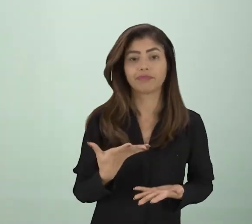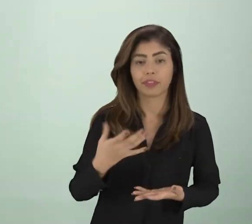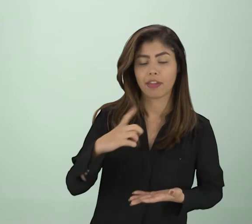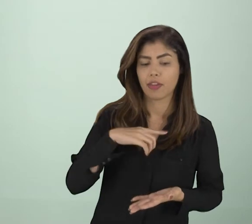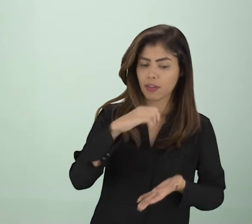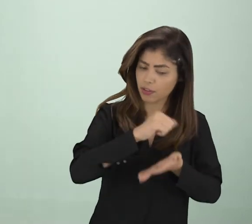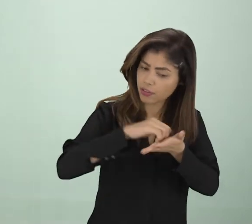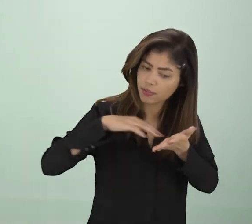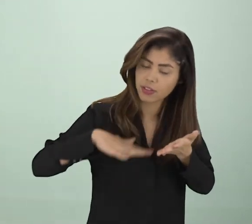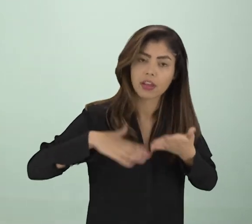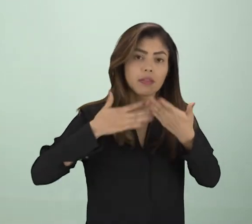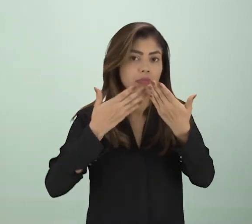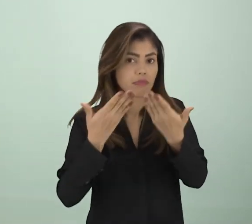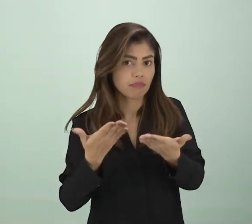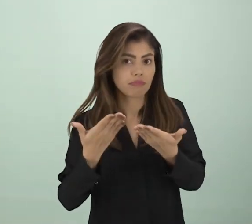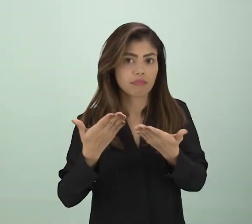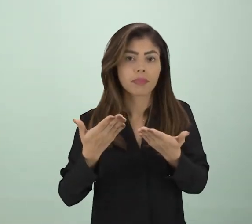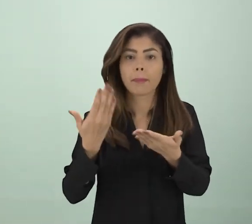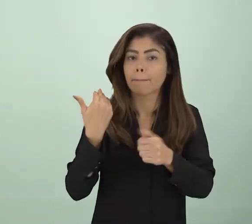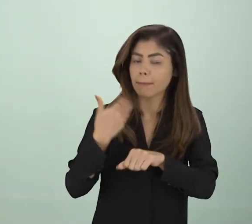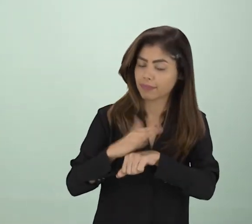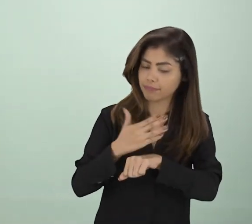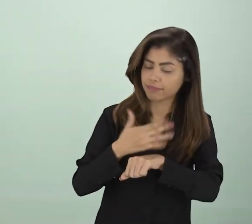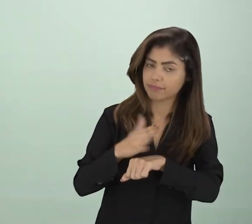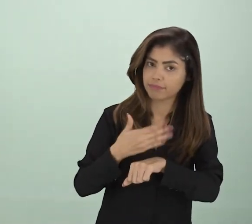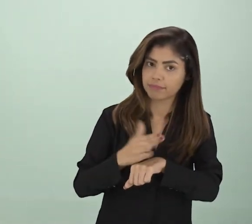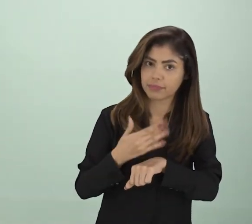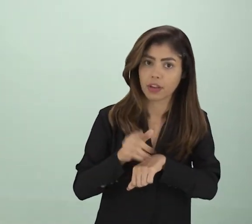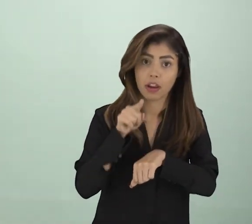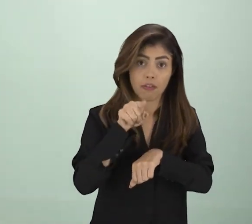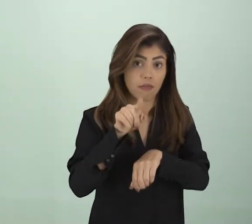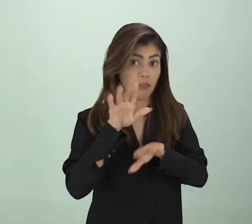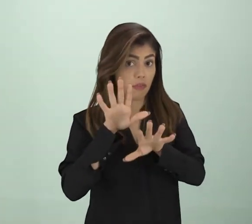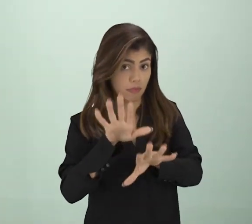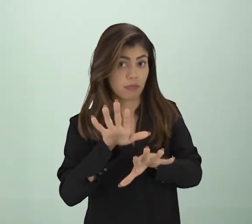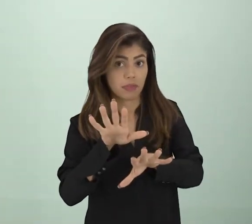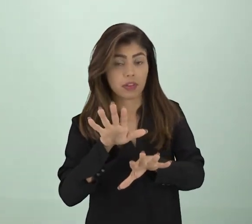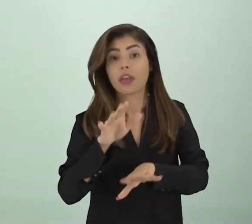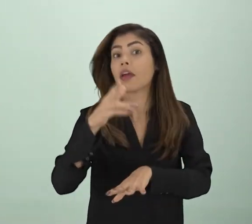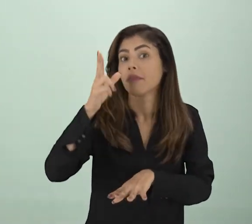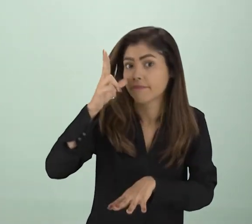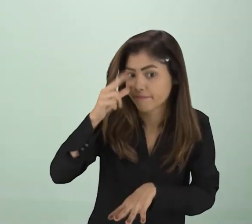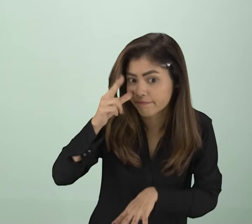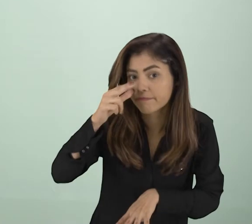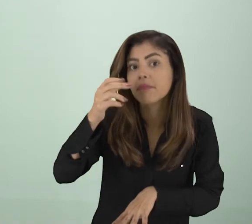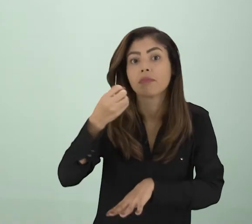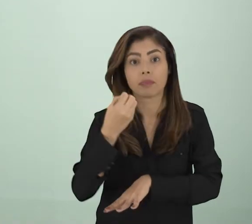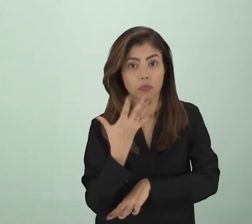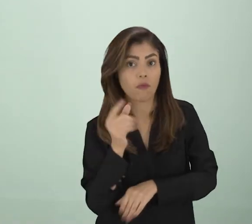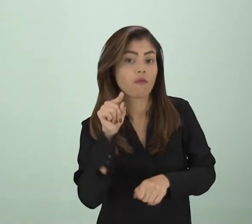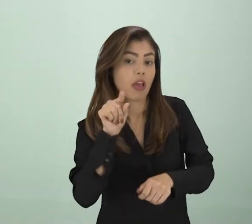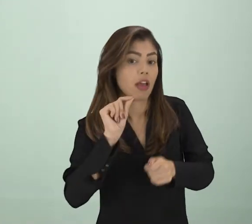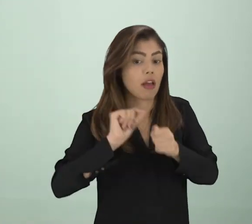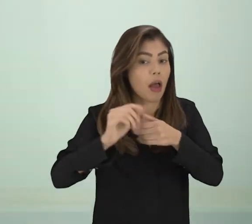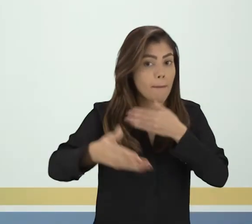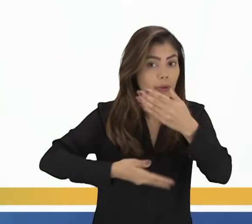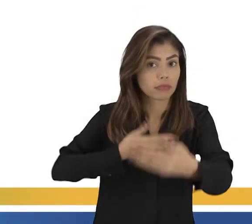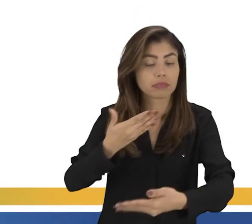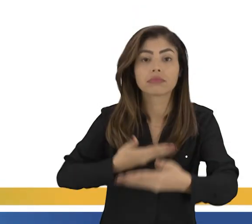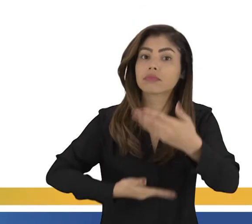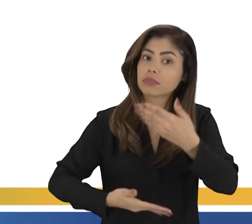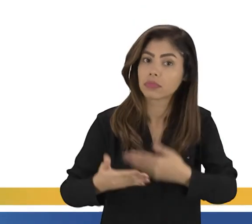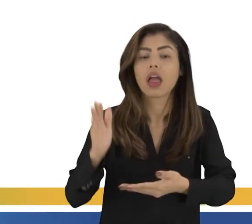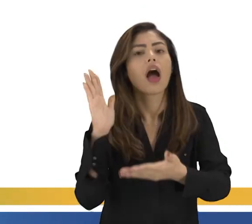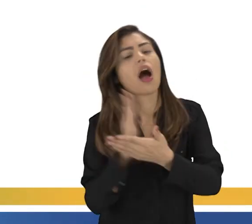uma atividade prática que eu vou deixar com vocês. É interessante, né, vocês compartilharem